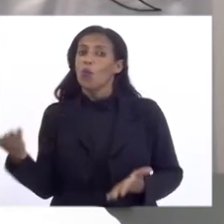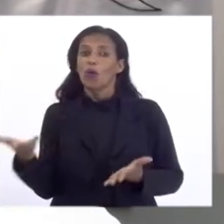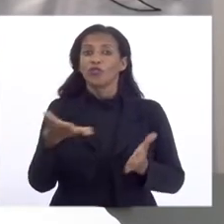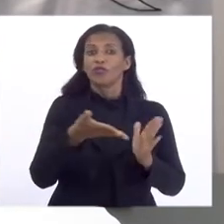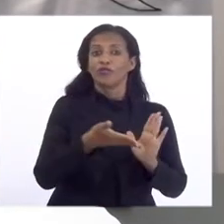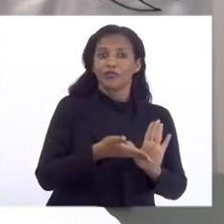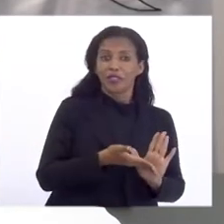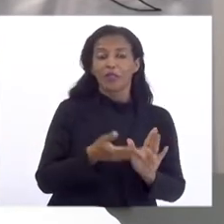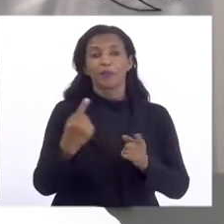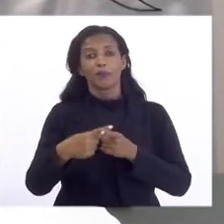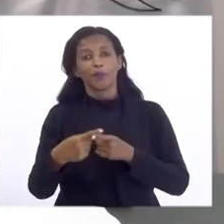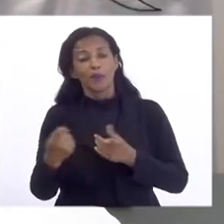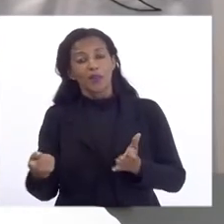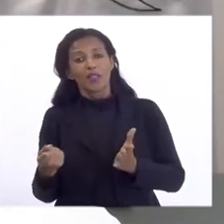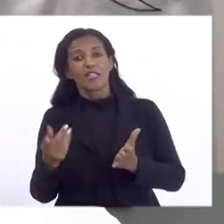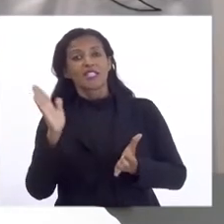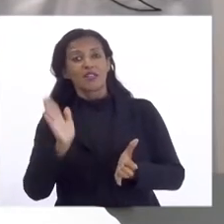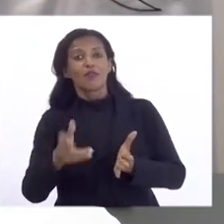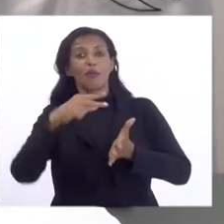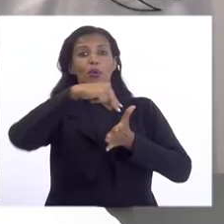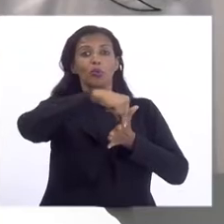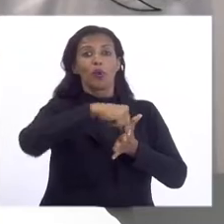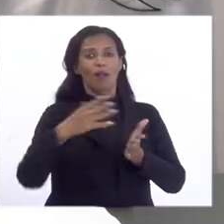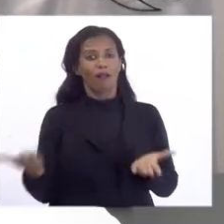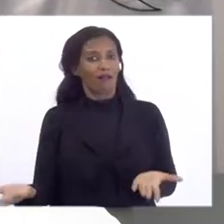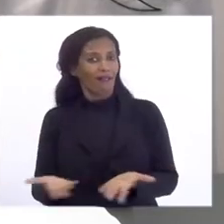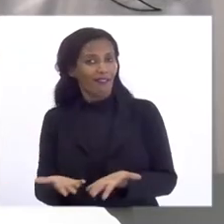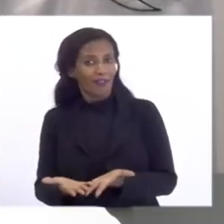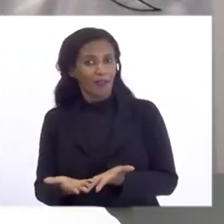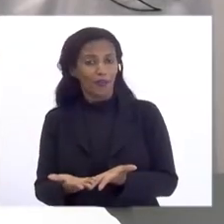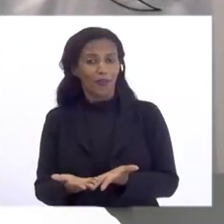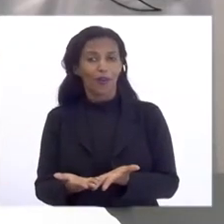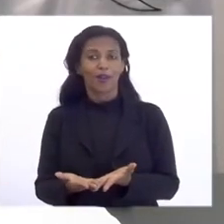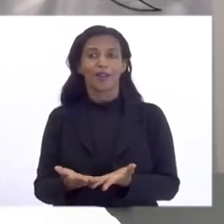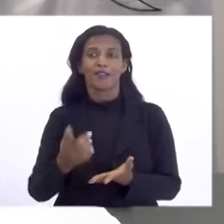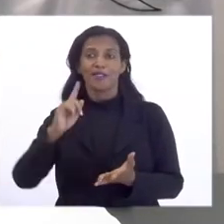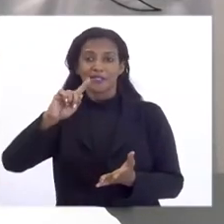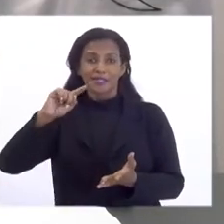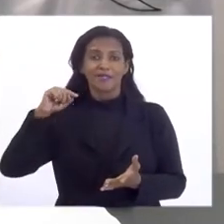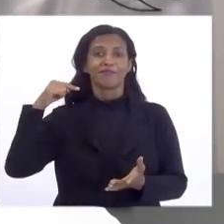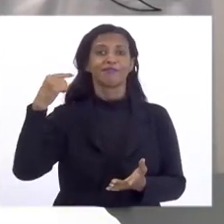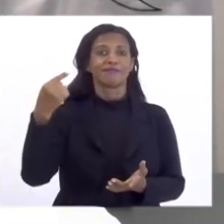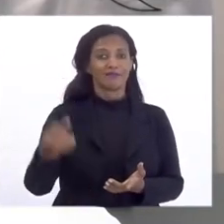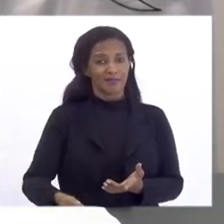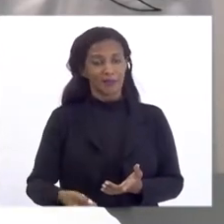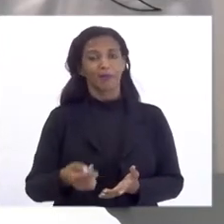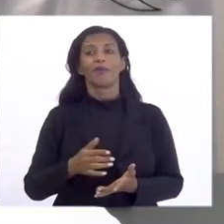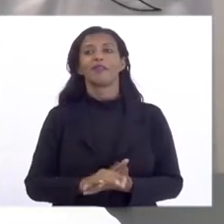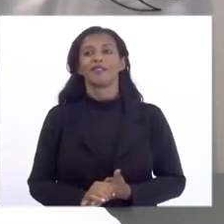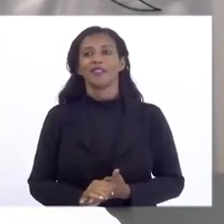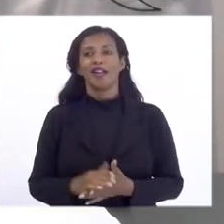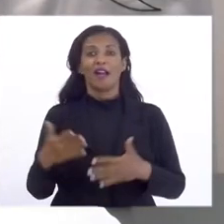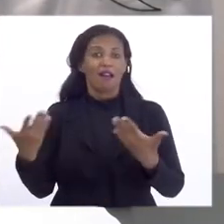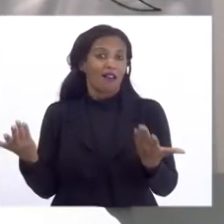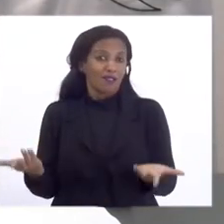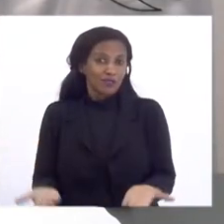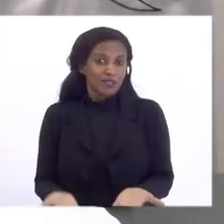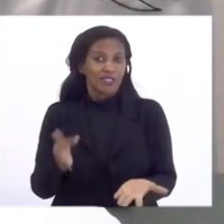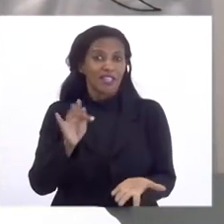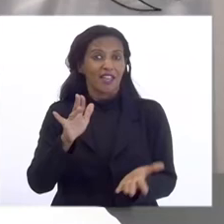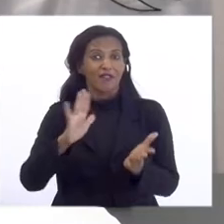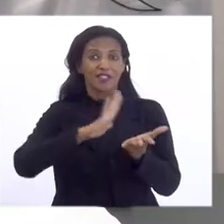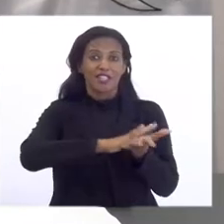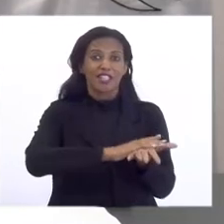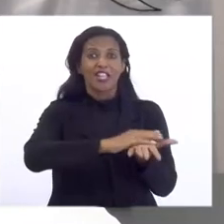porque, repito, se ele for protocolado agora, será protocolado a posteriori do deputado Franciane, a não ser que a deputada Franciane